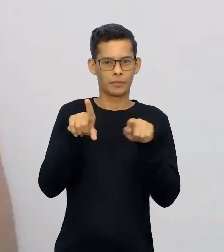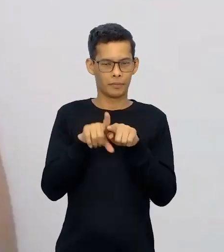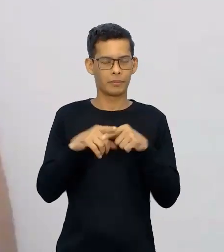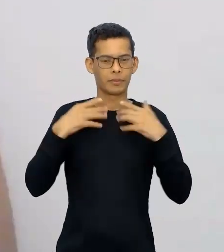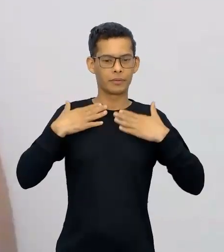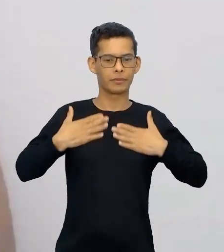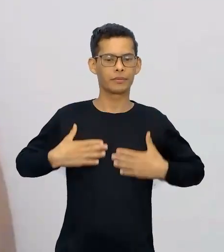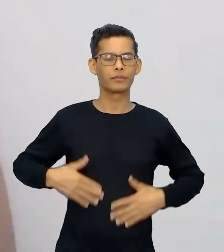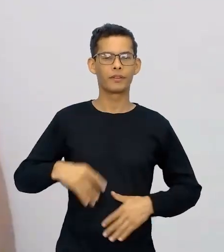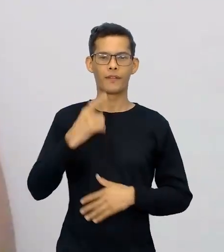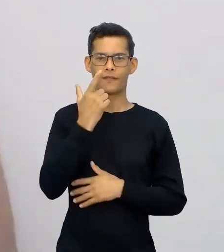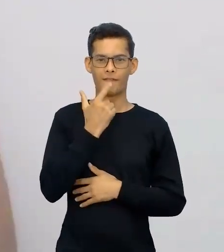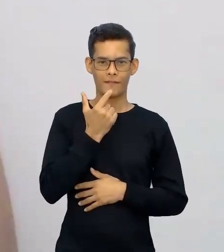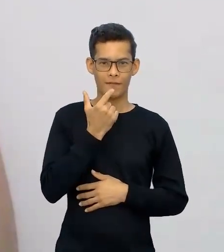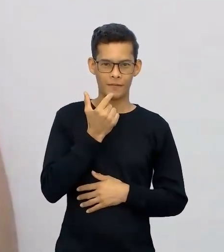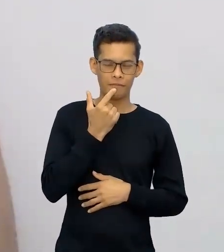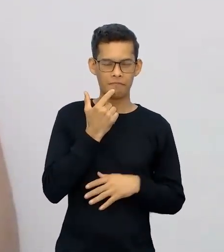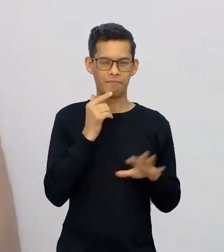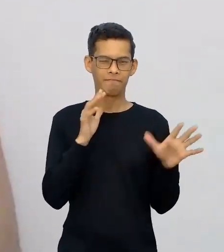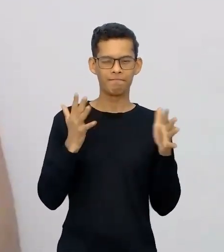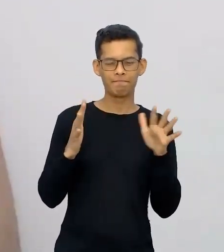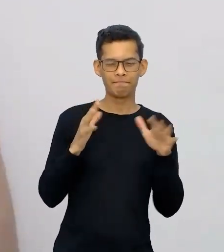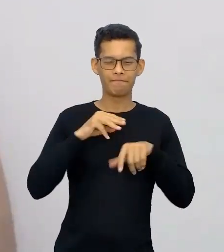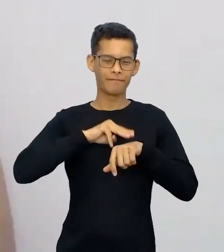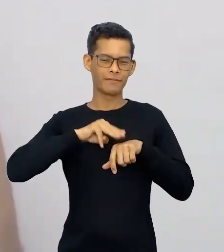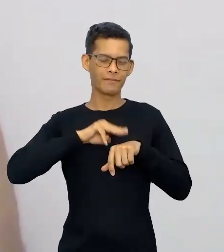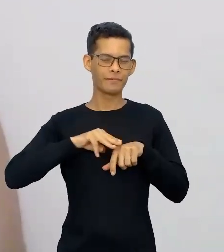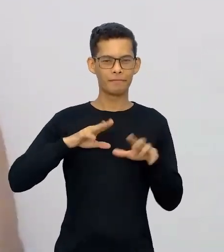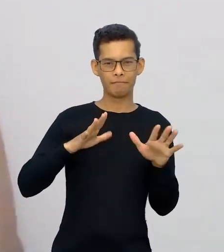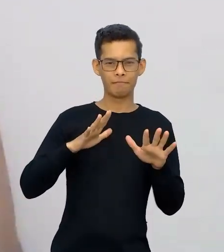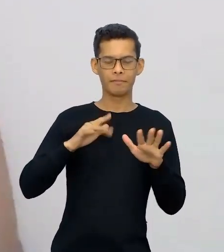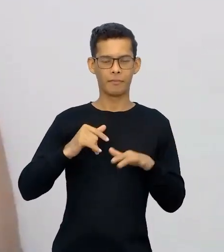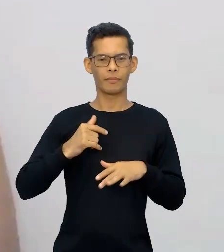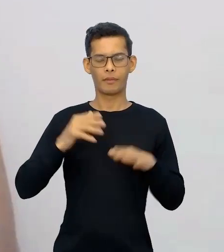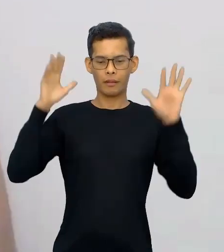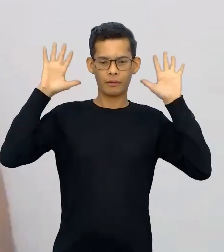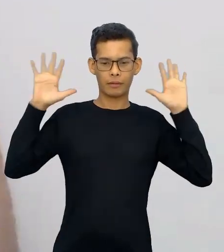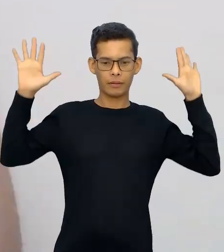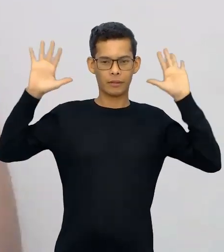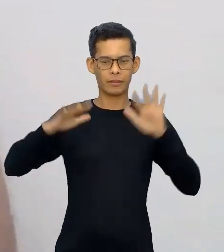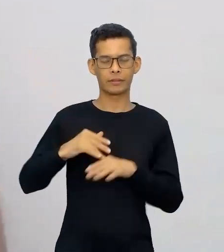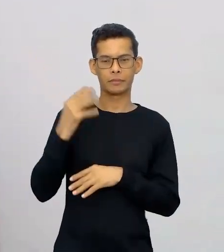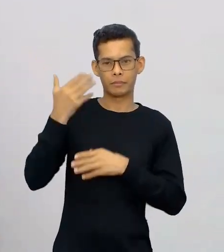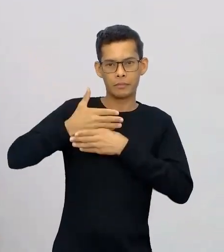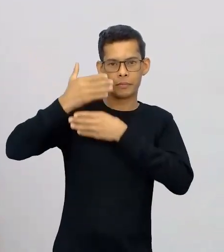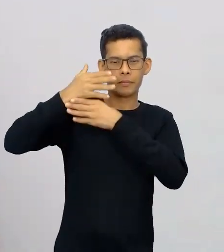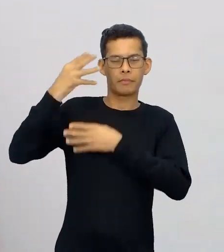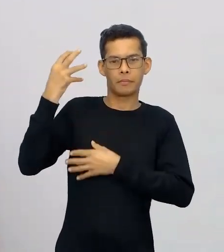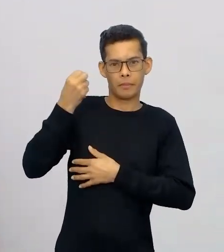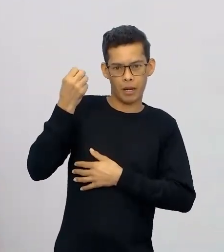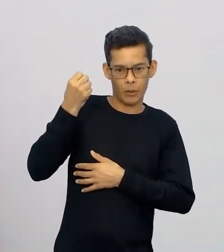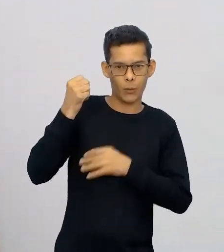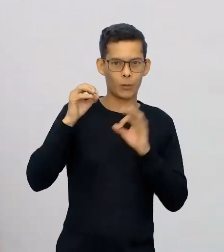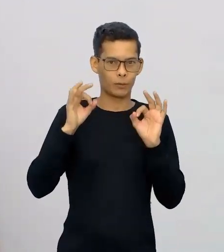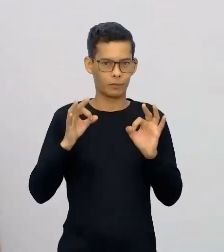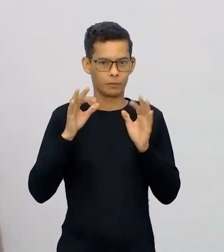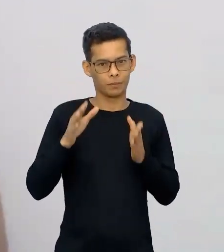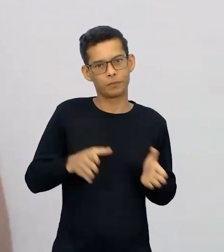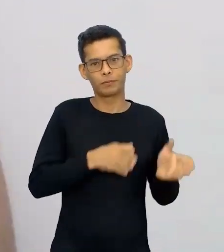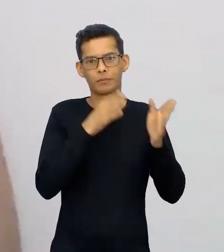blusa vermelho, meio marrom, e tenho uma parede branca atrás de mim. Vou passar agora